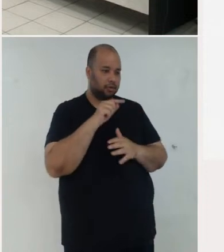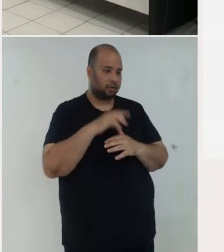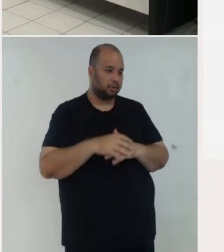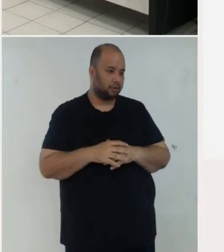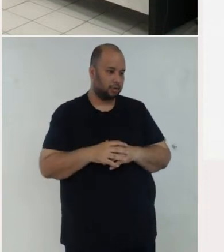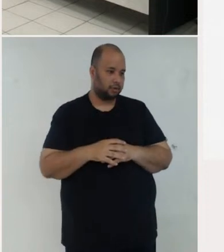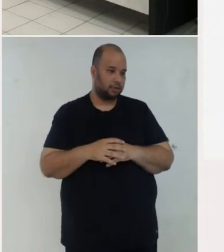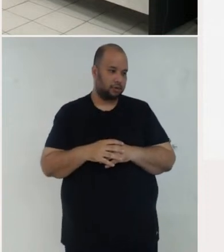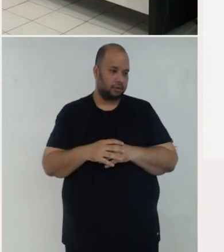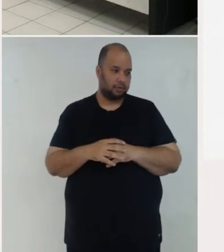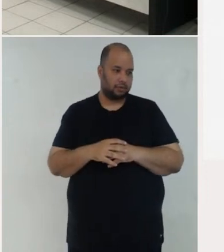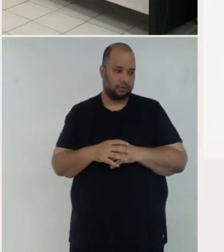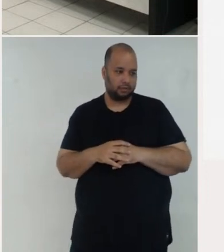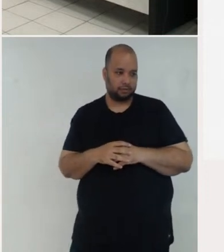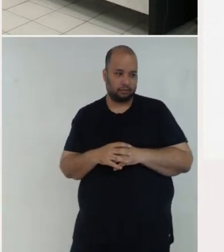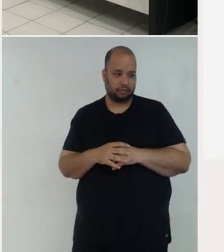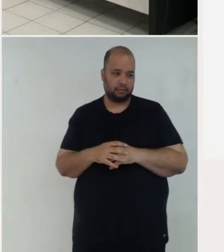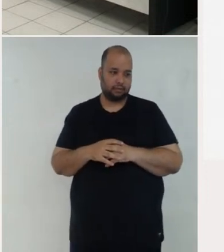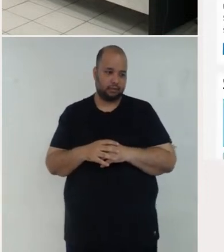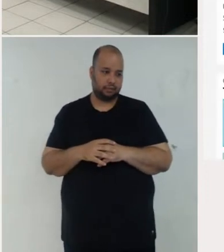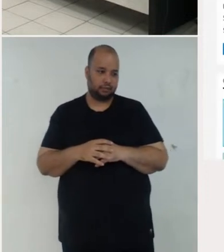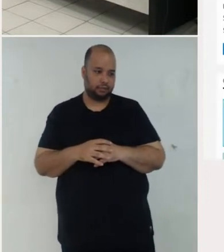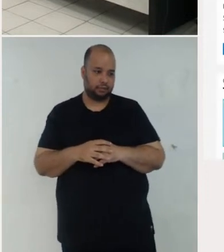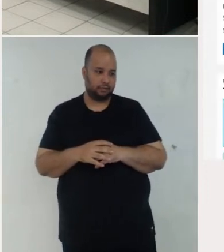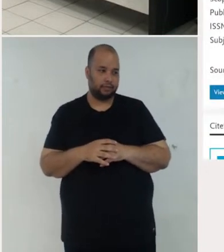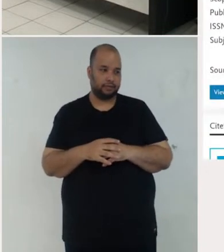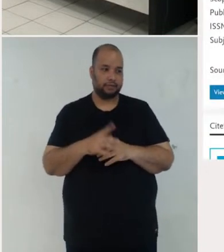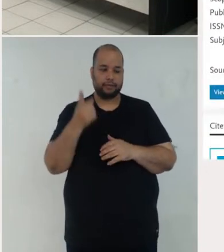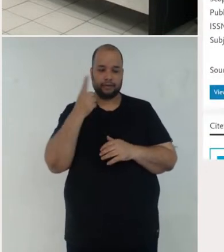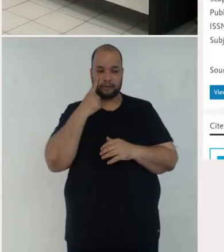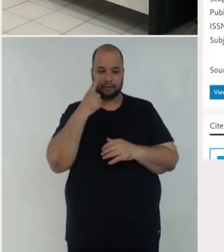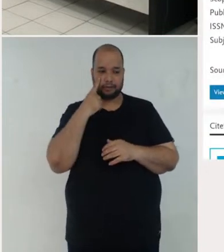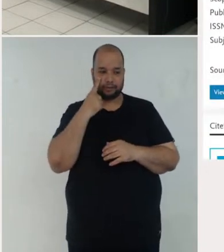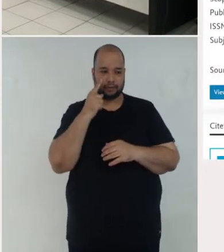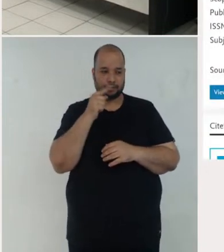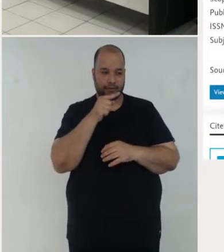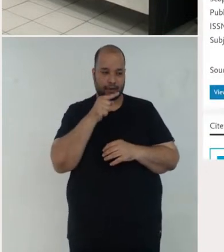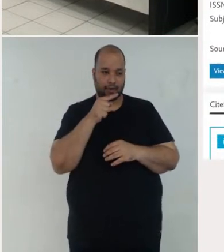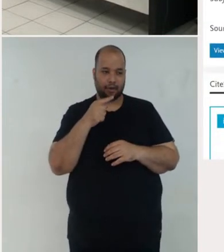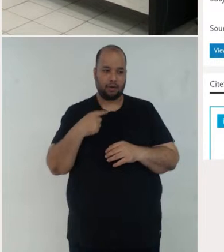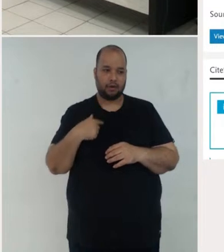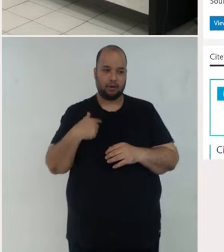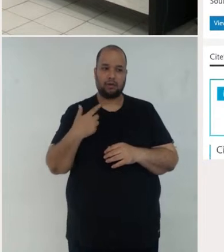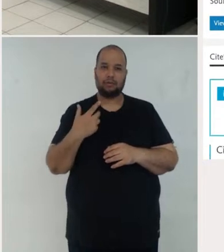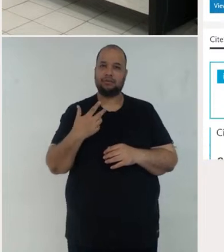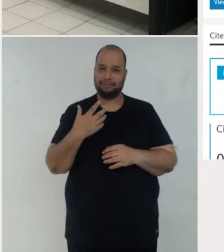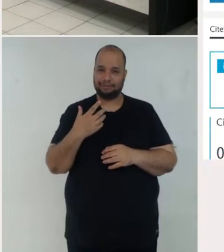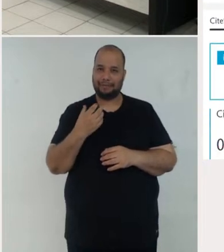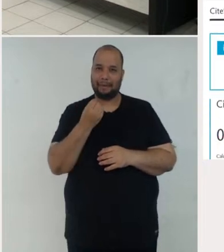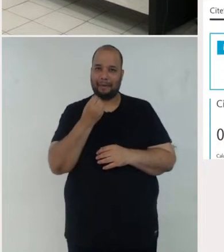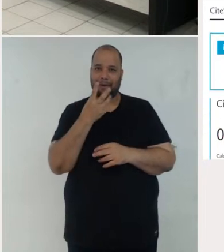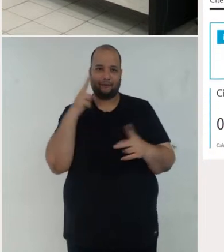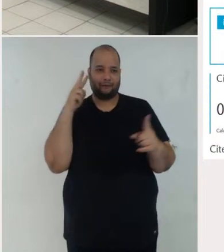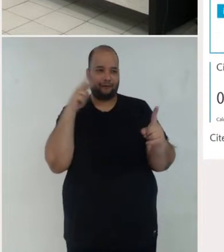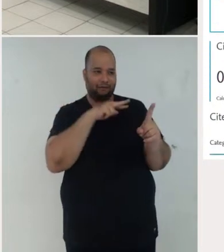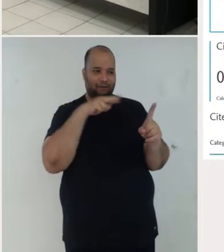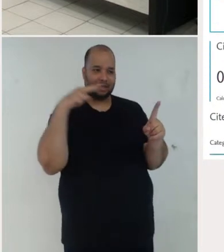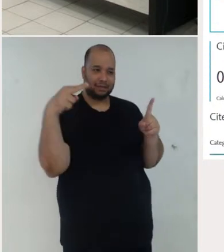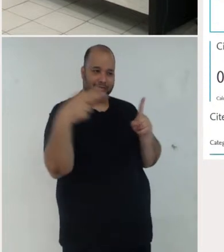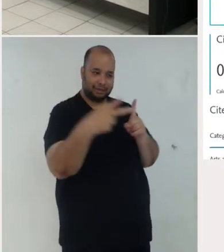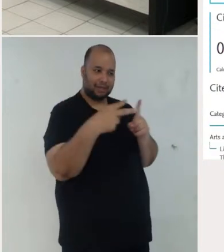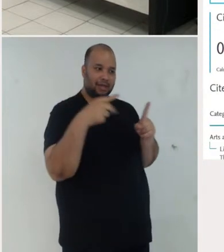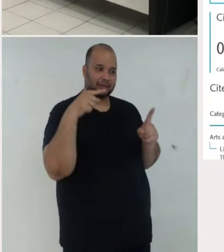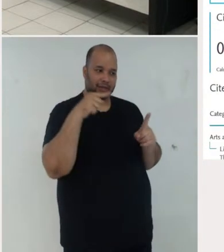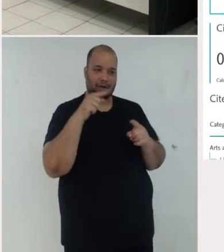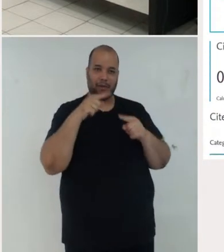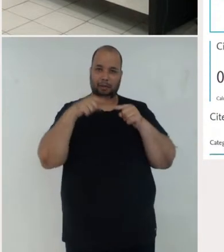são aquelas, os índices, e a gente apareceu muito bem na foto, né,